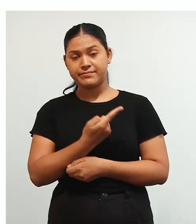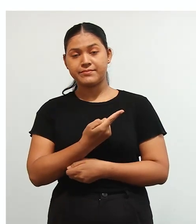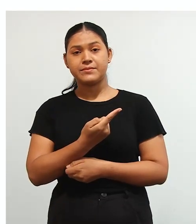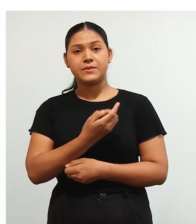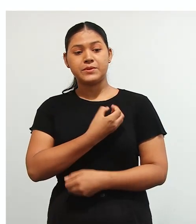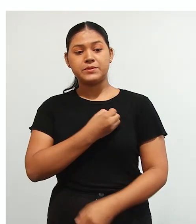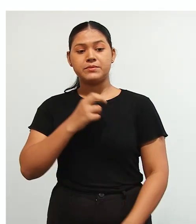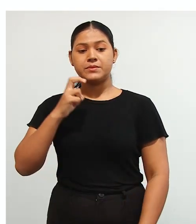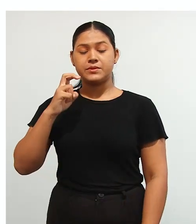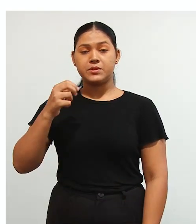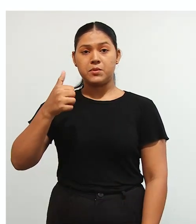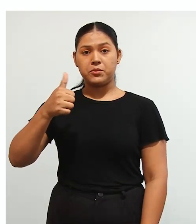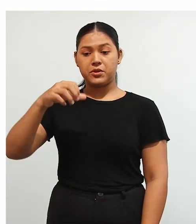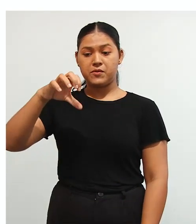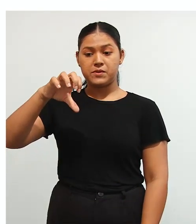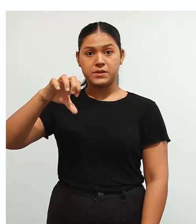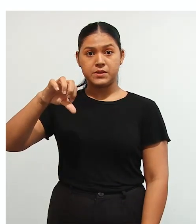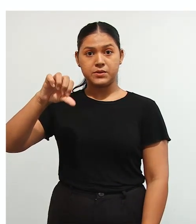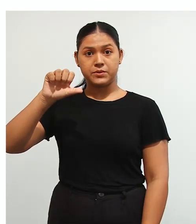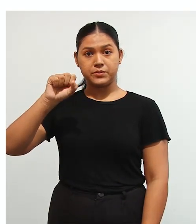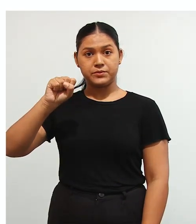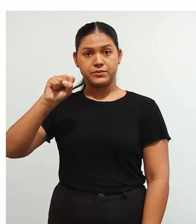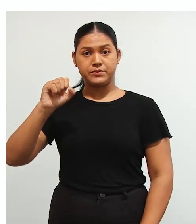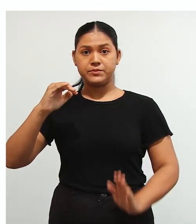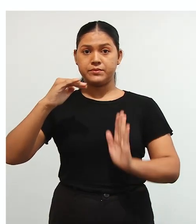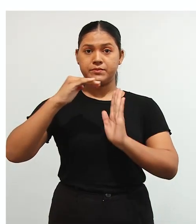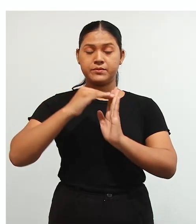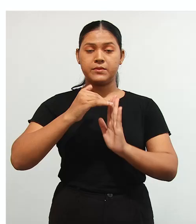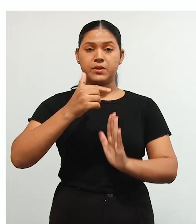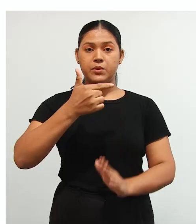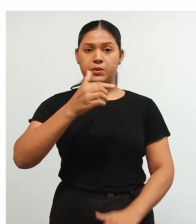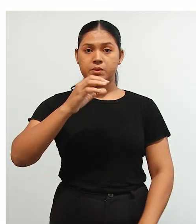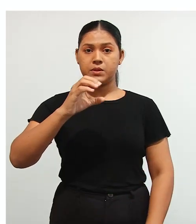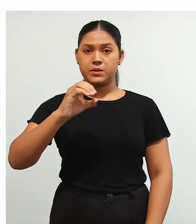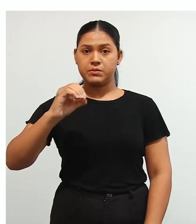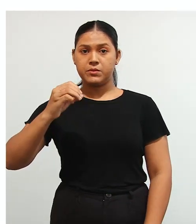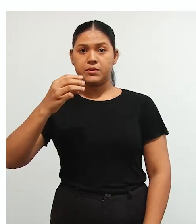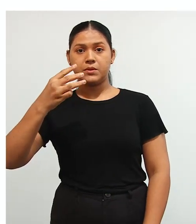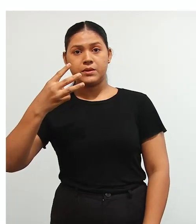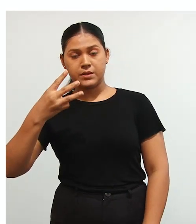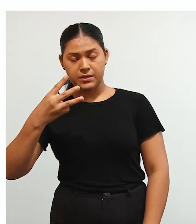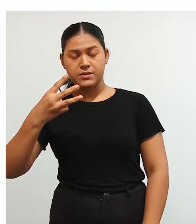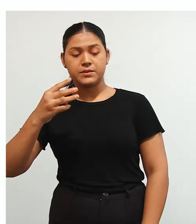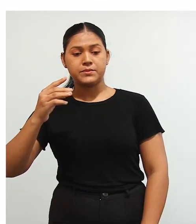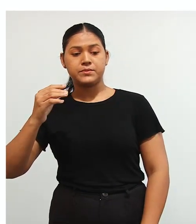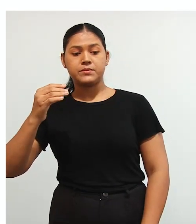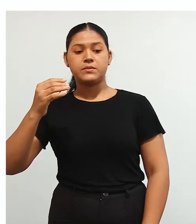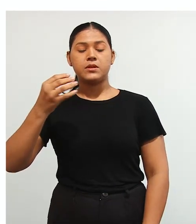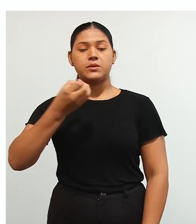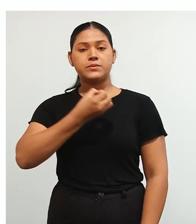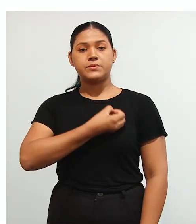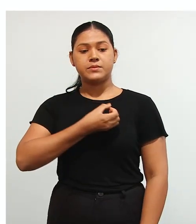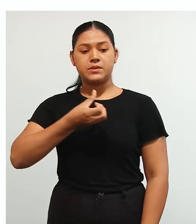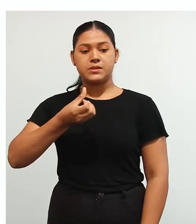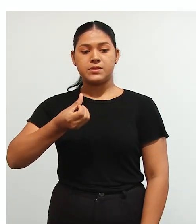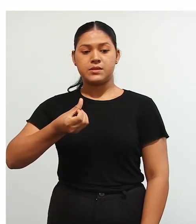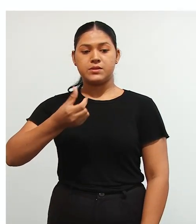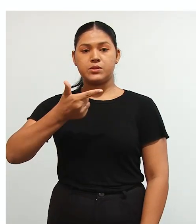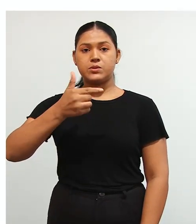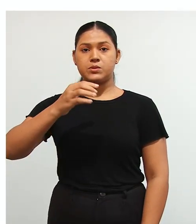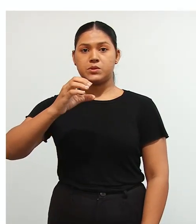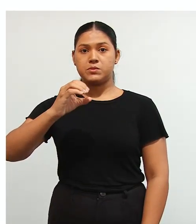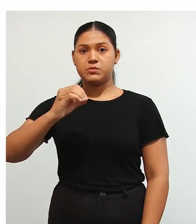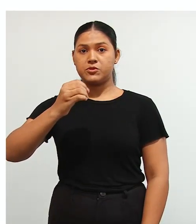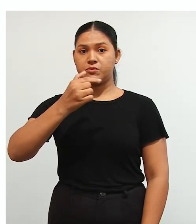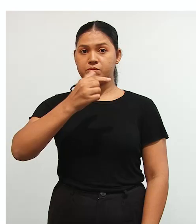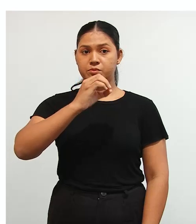de 98 a 2003 e vejam que o período seguinte vai de 2003 a 2024 e eu sublinhei aqui, eu